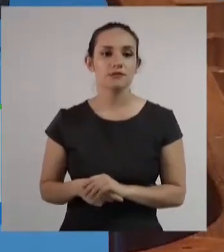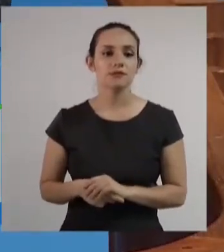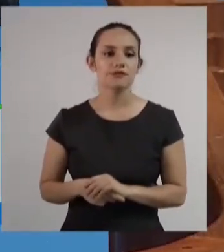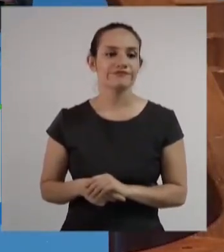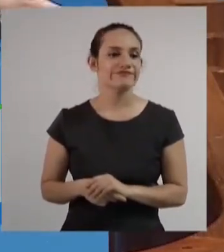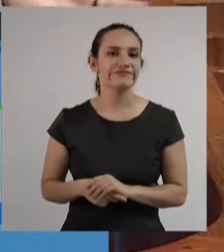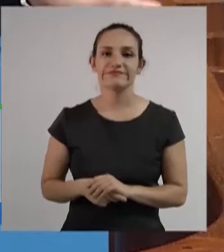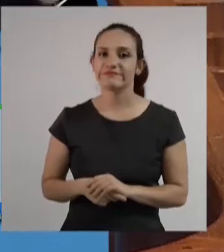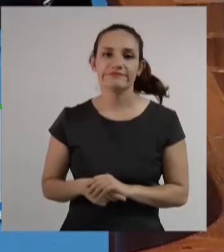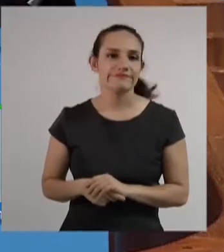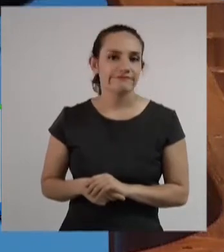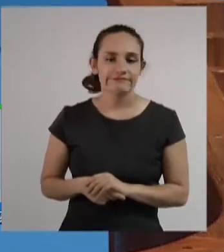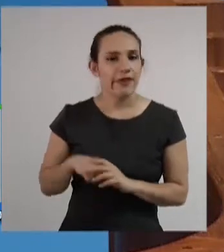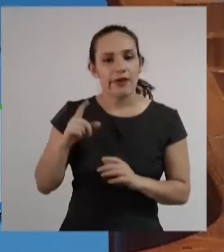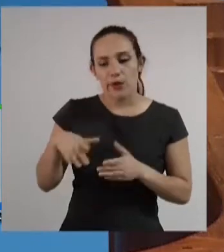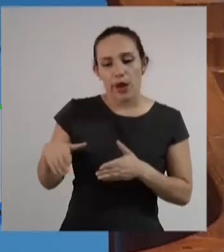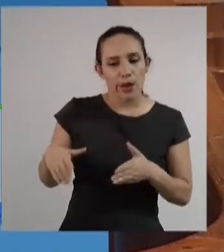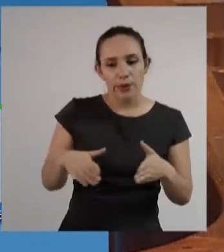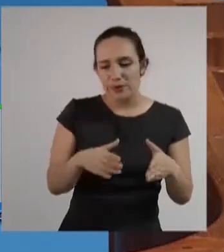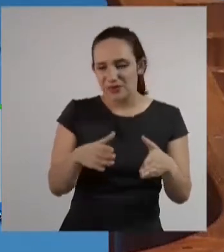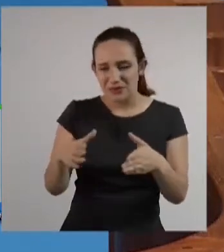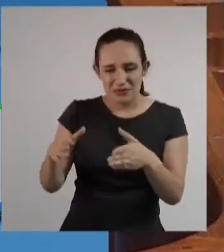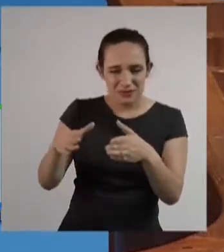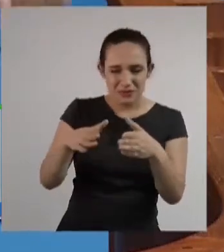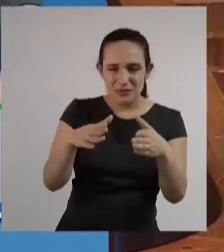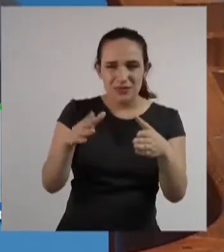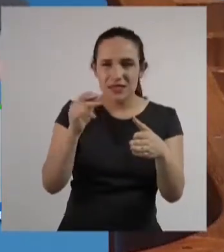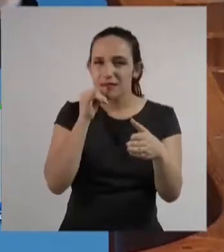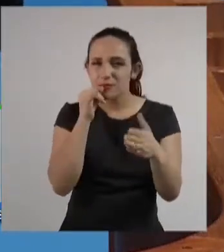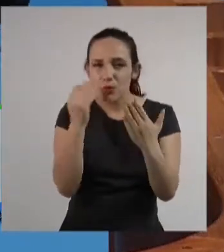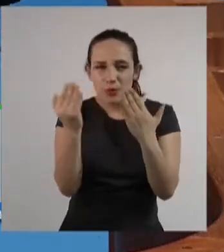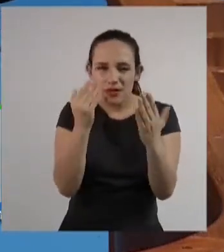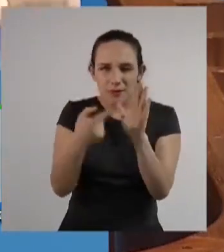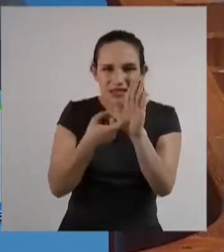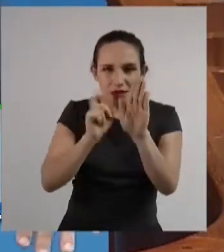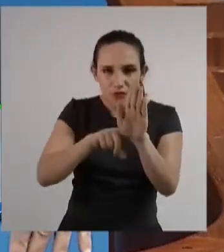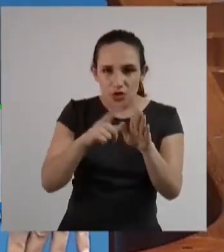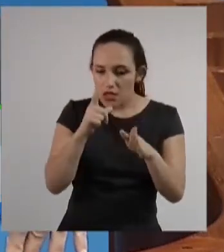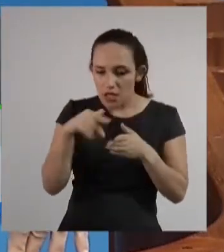num rio, lá na frente parece que tem